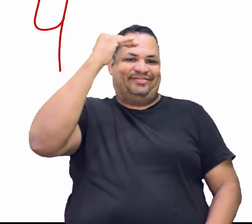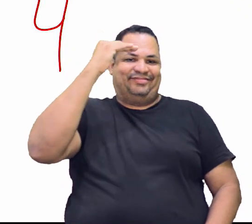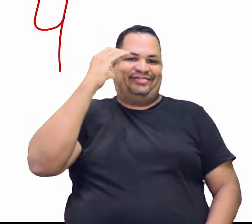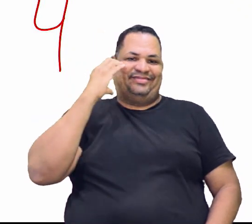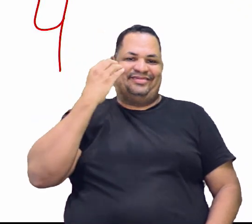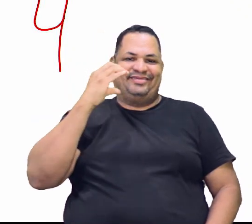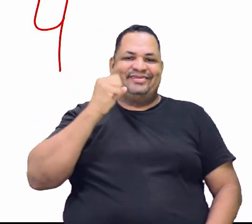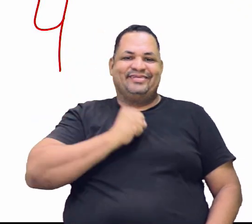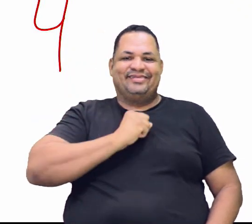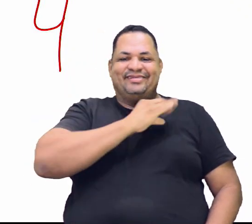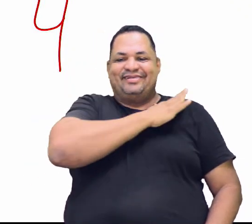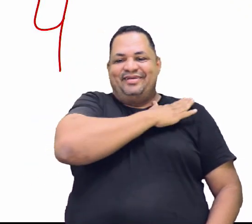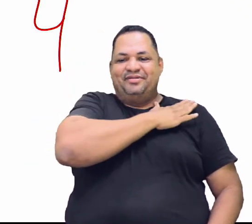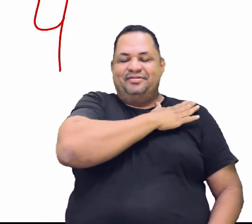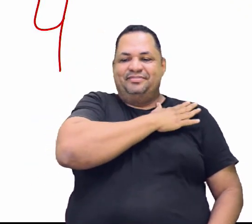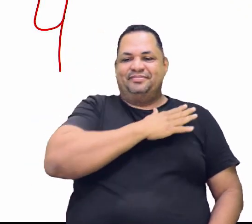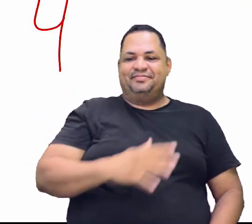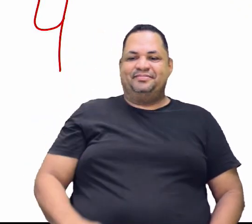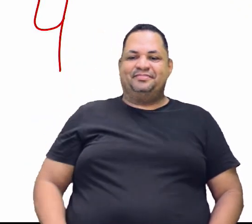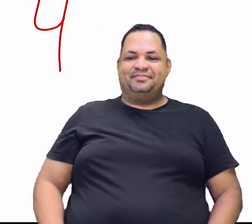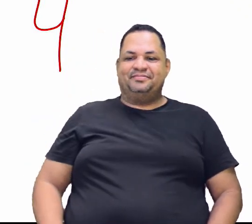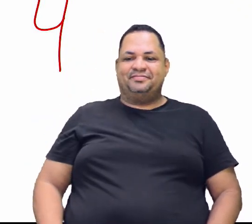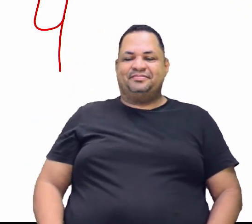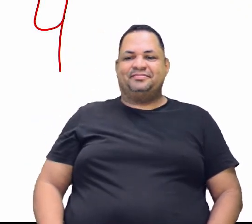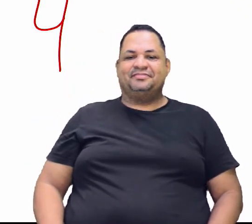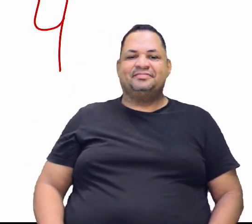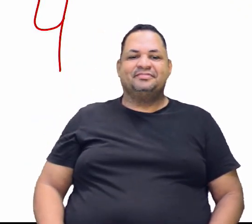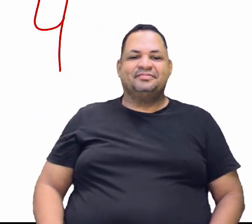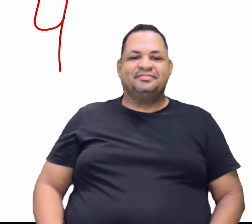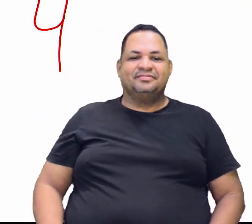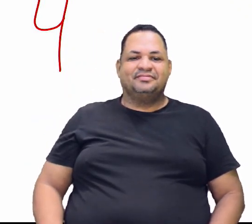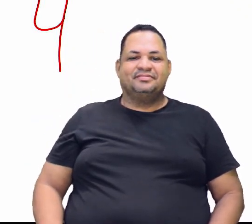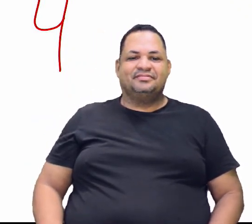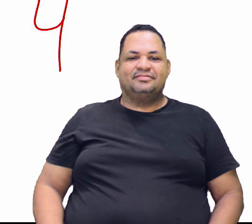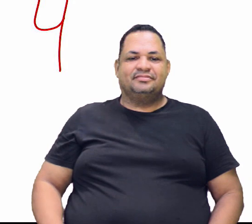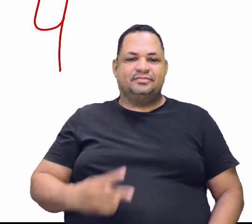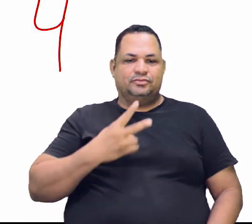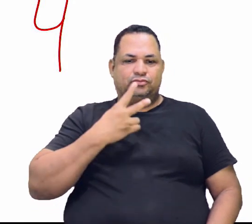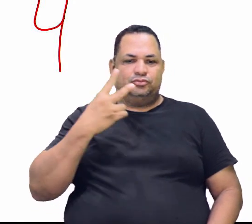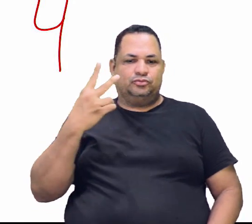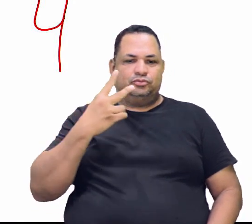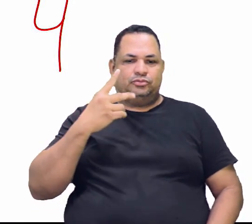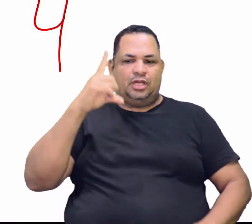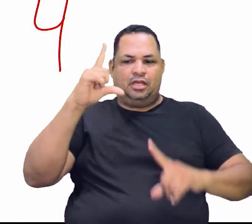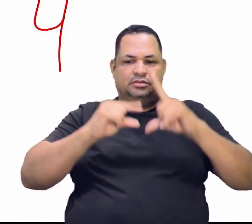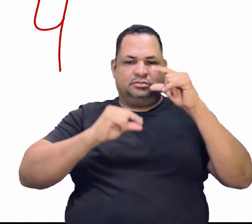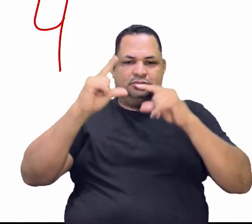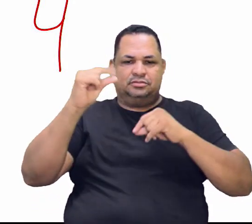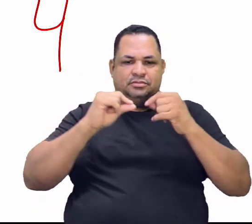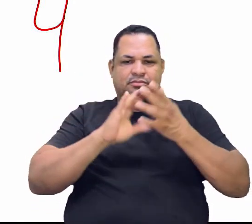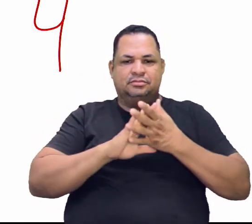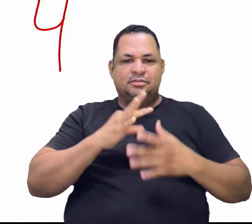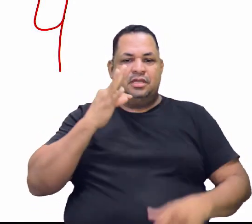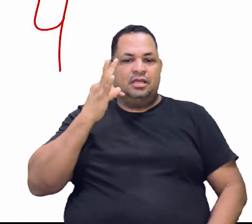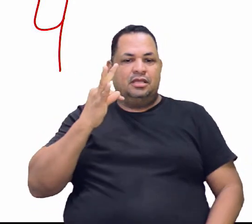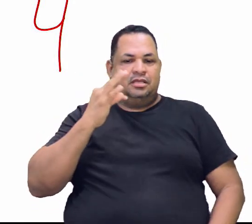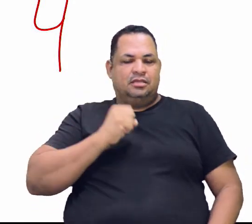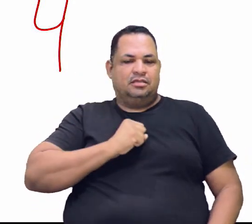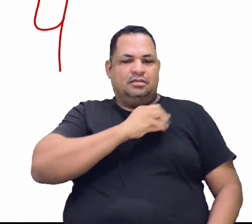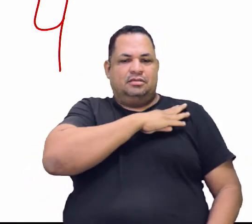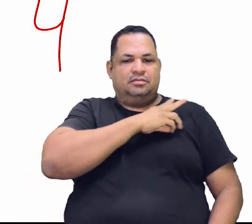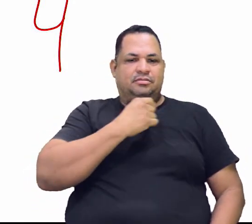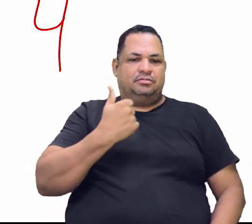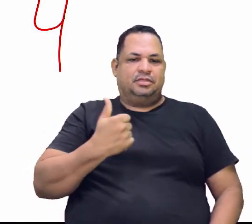acredita? Aí, o cara era 2 estrelas. 2 estrelas. Tenente,